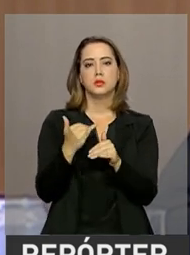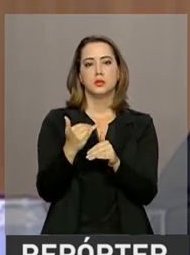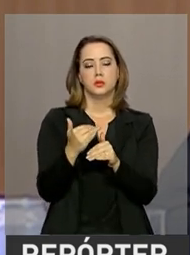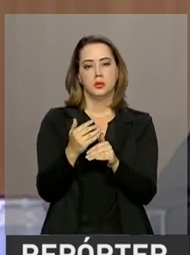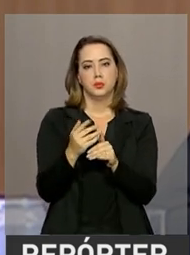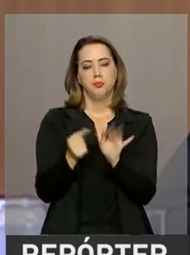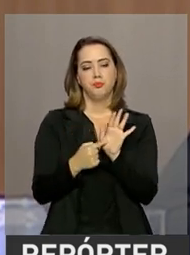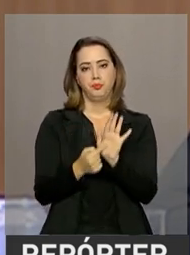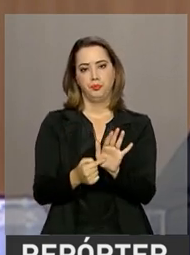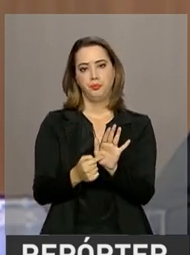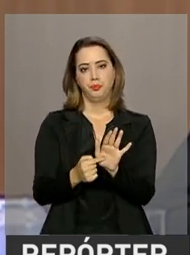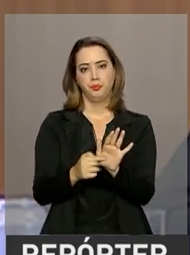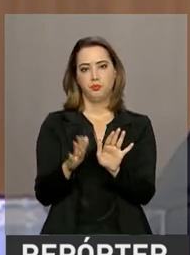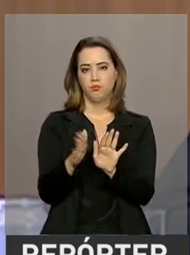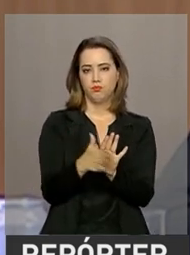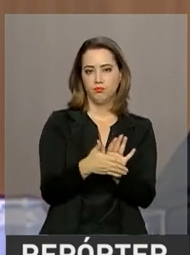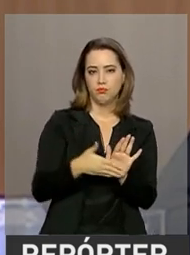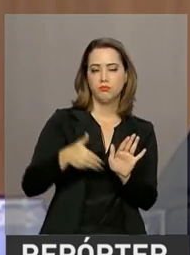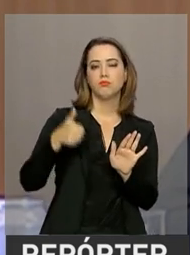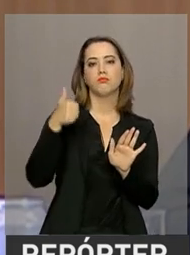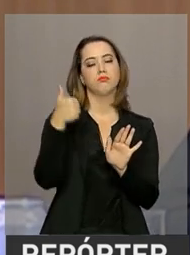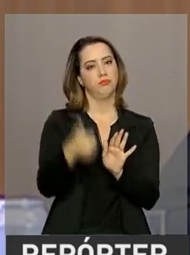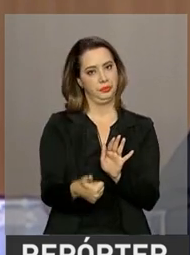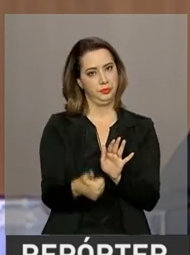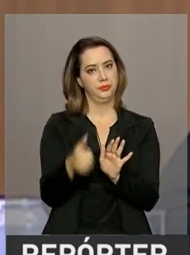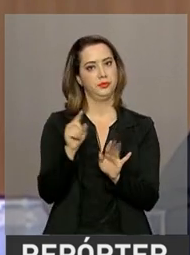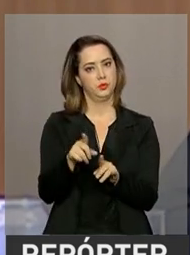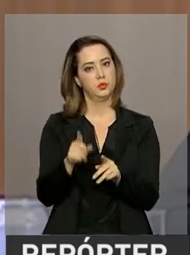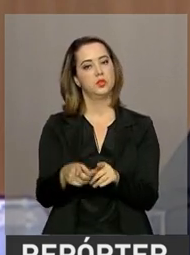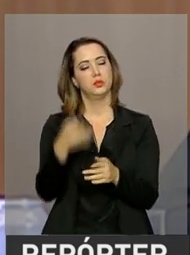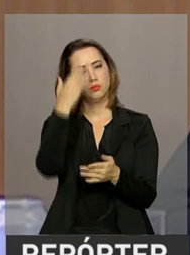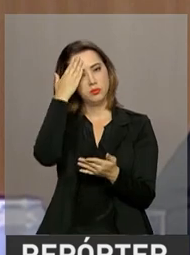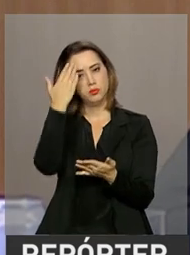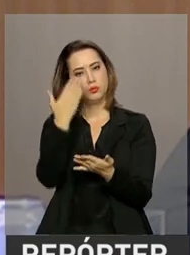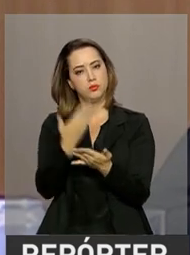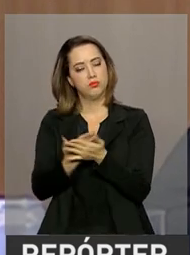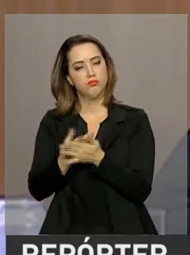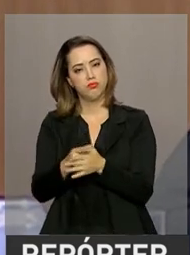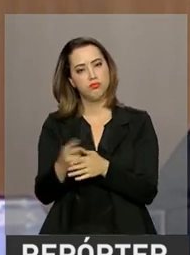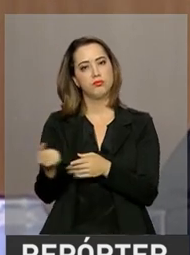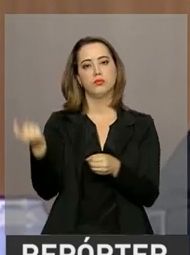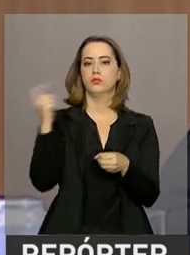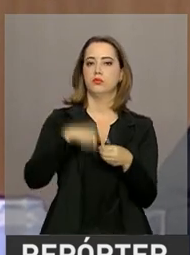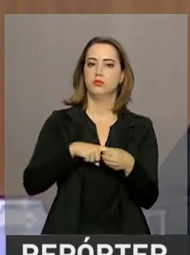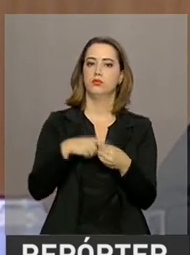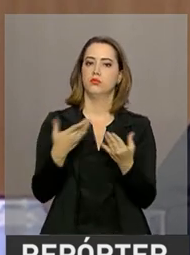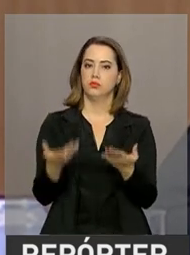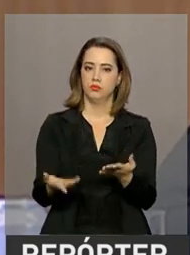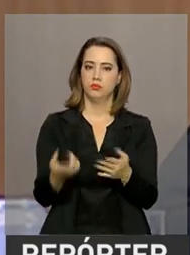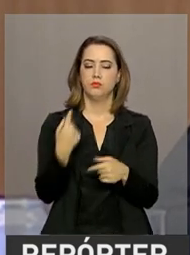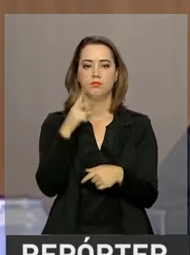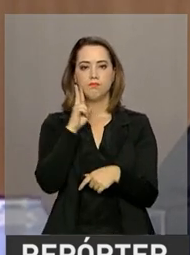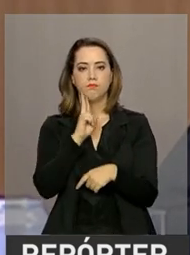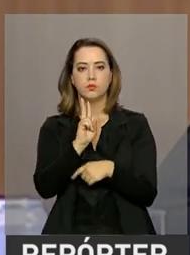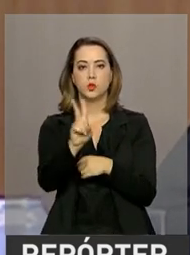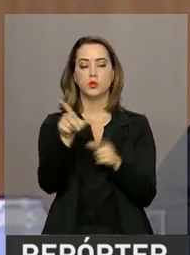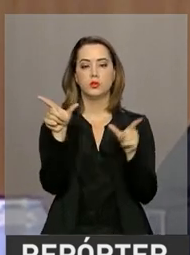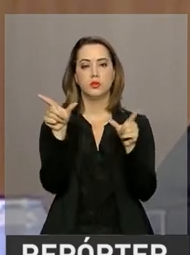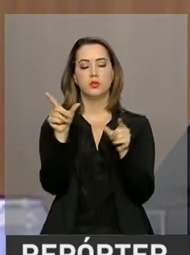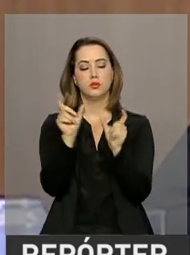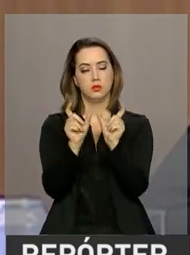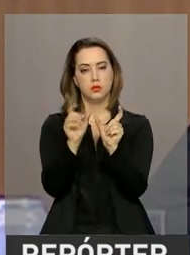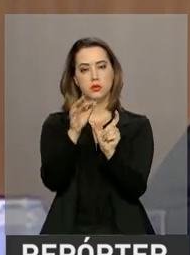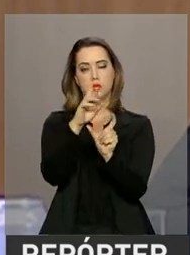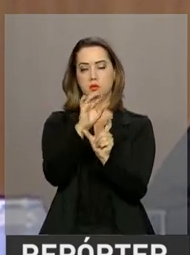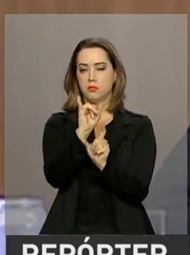mostrar melhora tá começando tá uma confiança voltando você pode olhar risco eh de